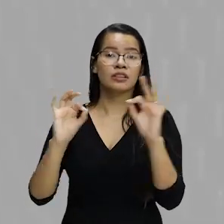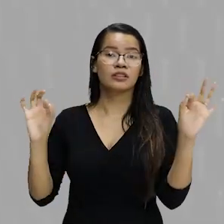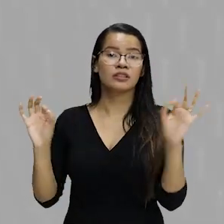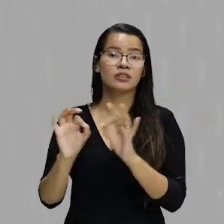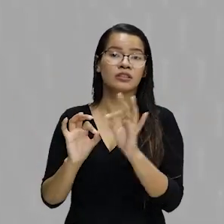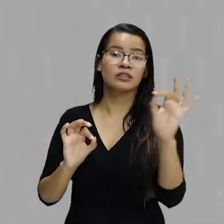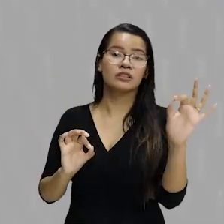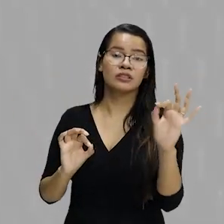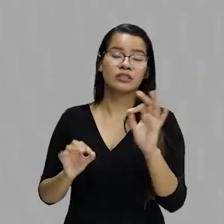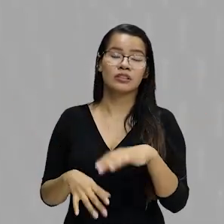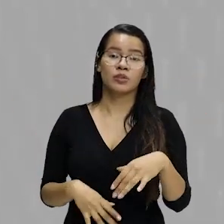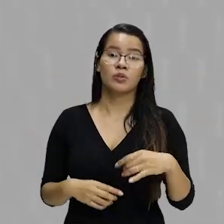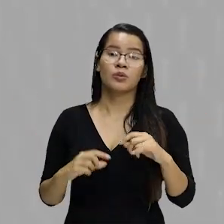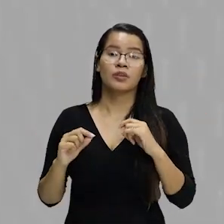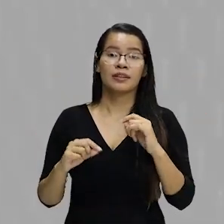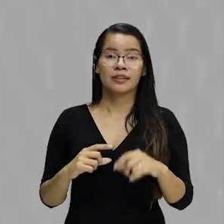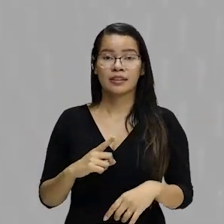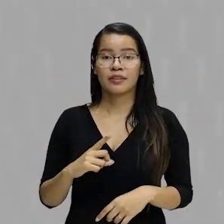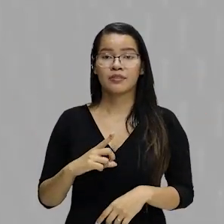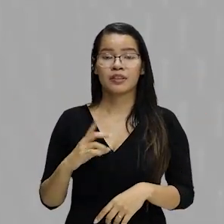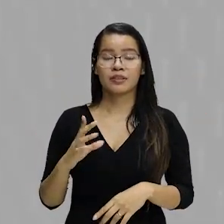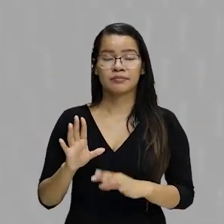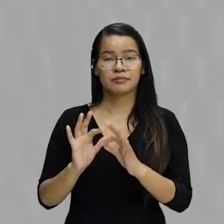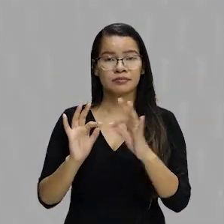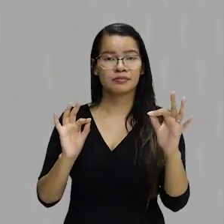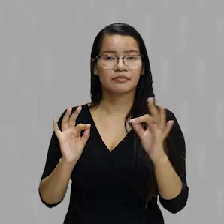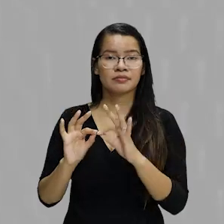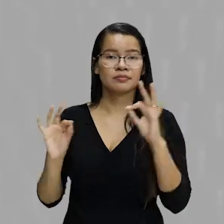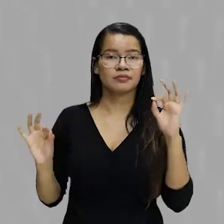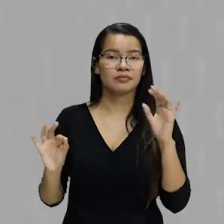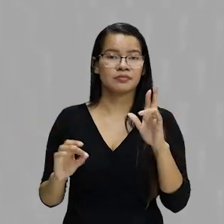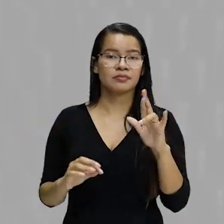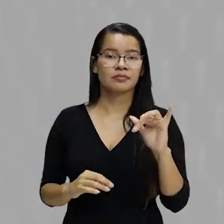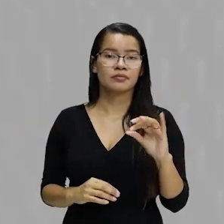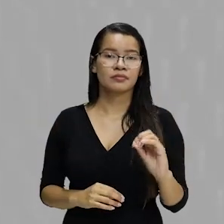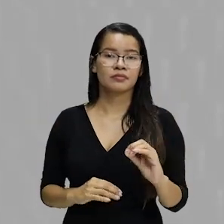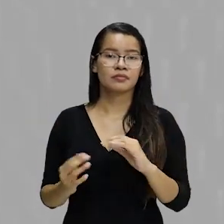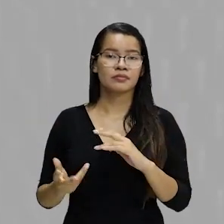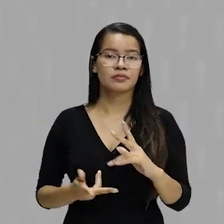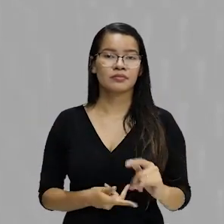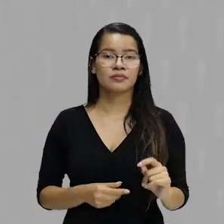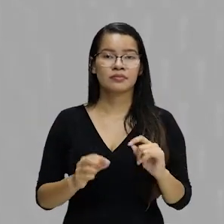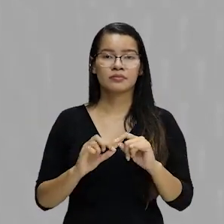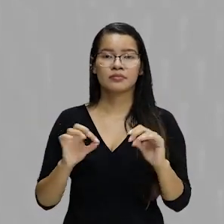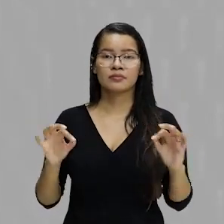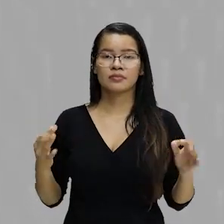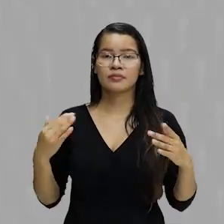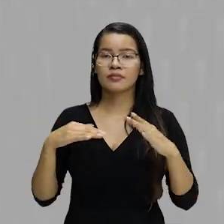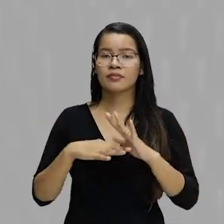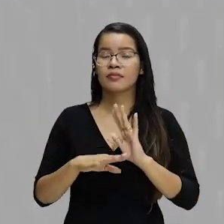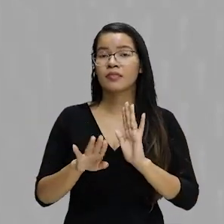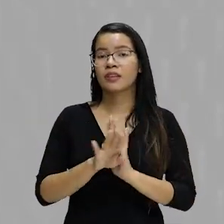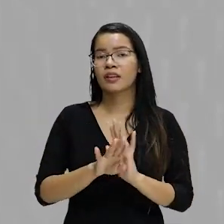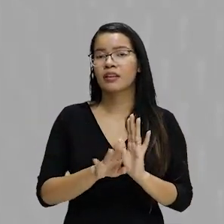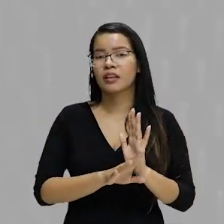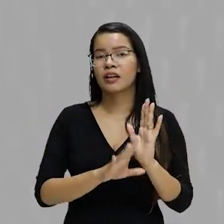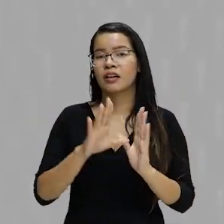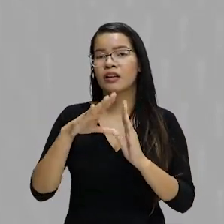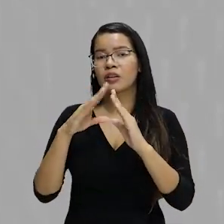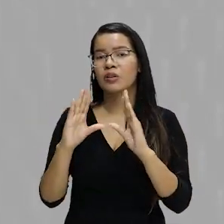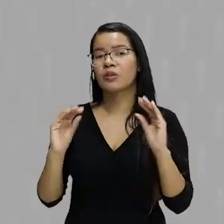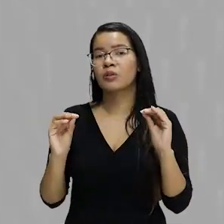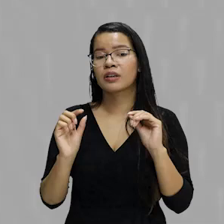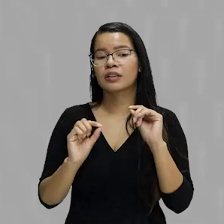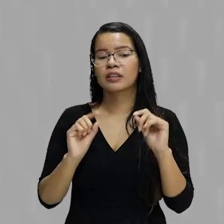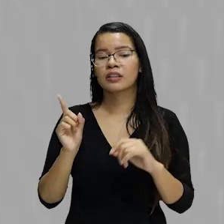galera antiga, foi aí a medição do raio da Terra, da distância da Terra até a Lua, né, que não